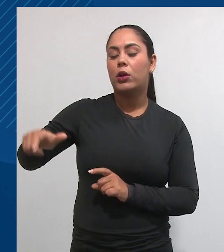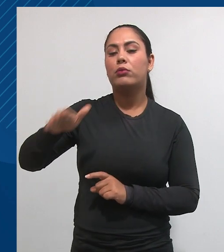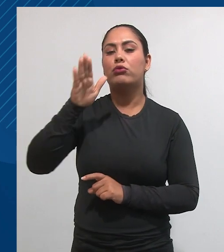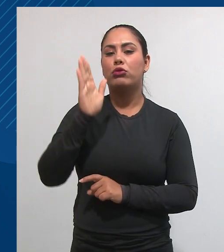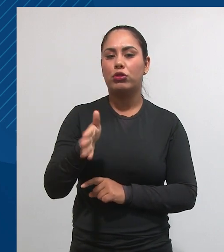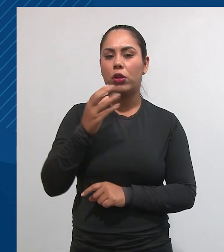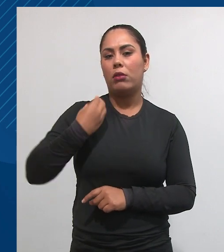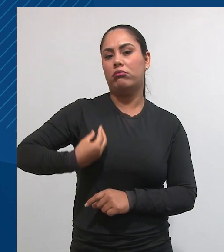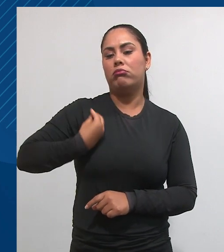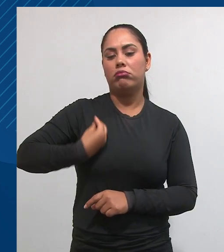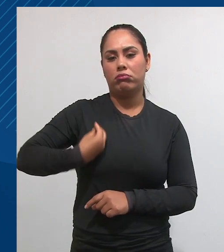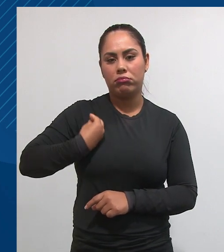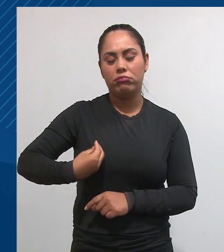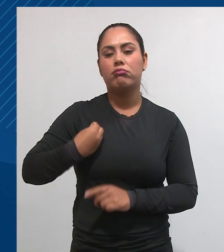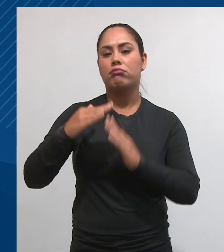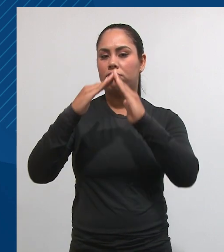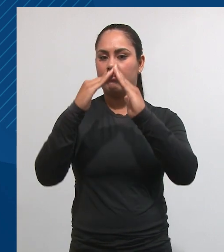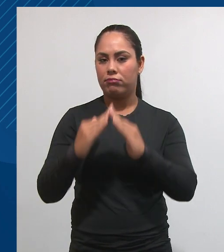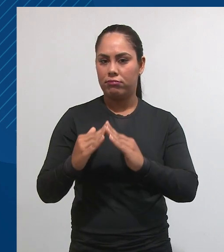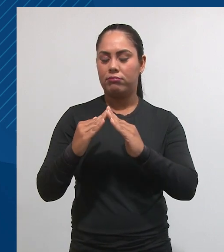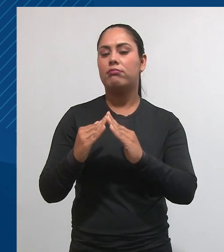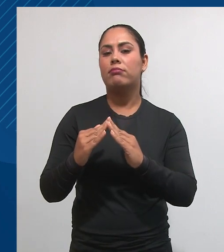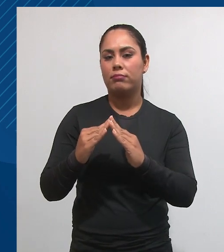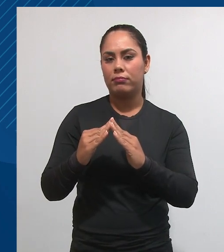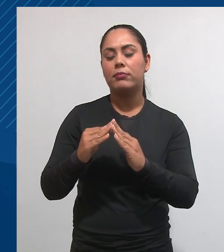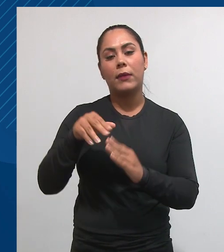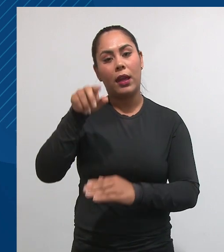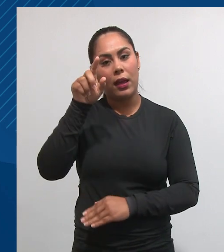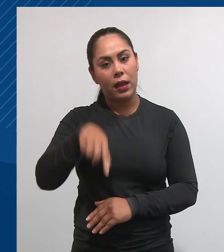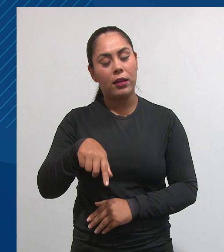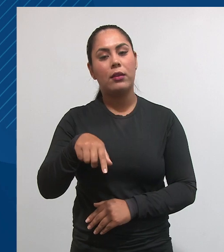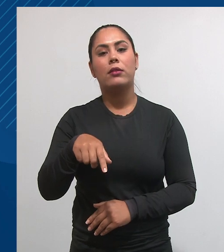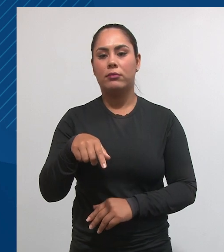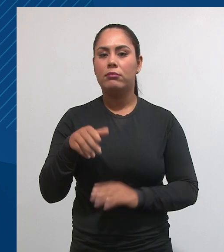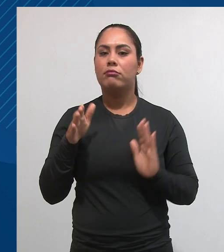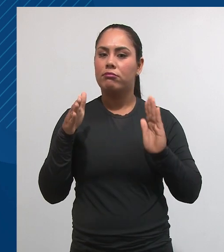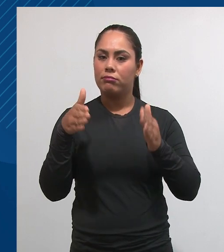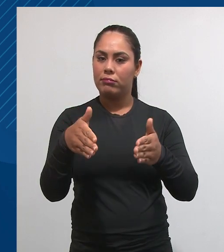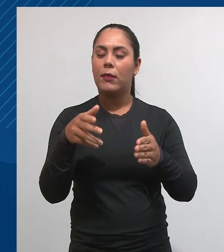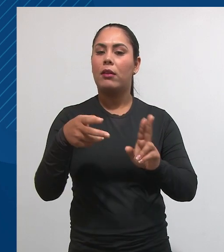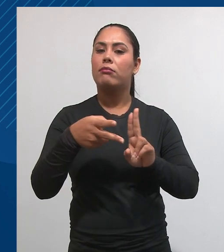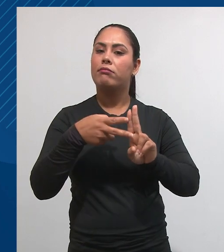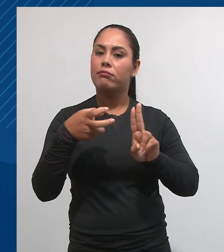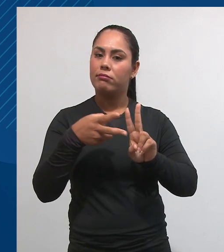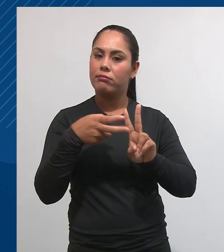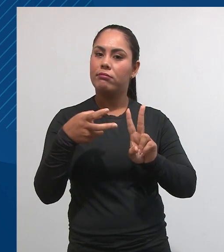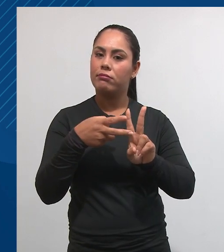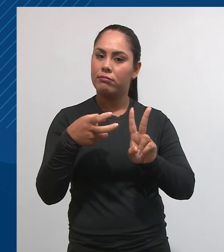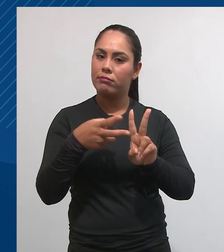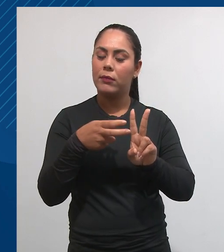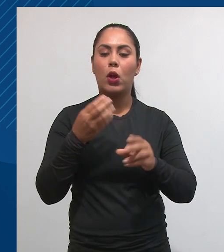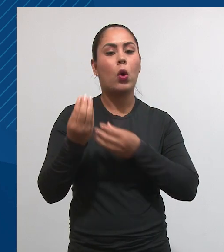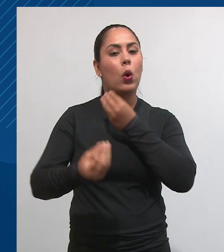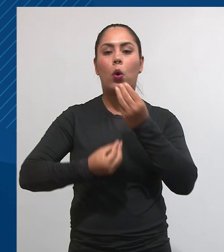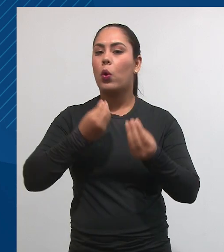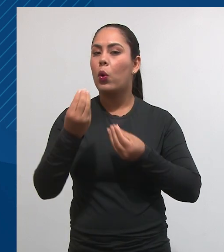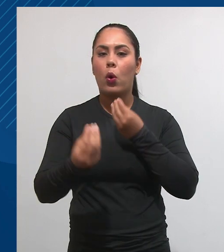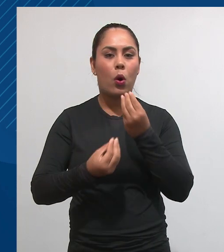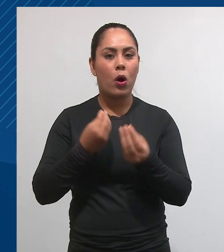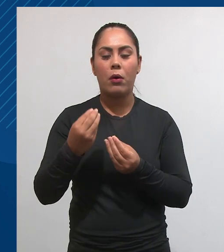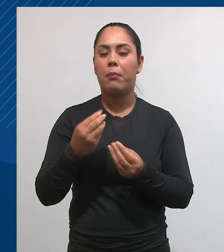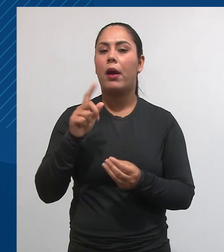já habitavam aqui, que já moravam aqui, que são, de fato, os povos originários. E como